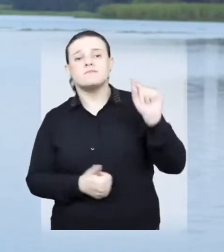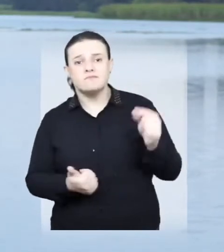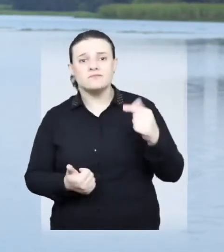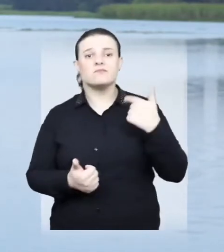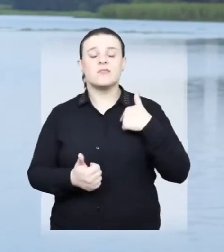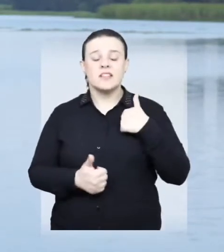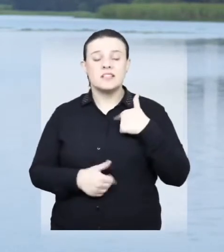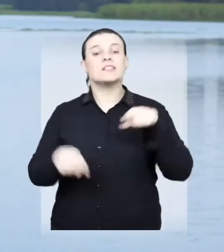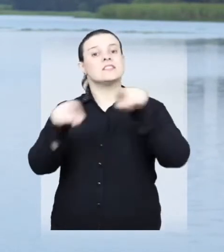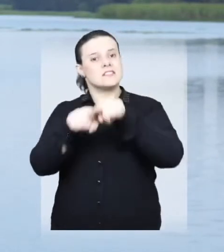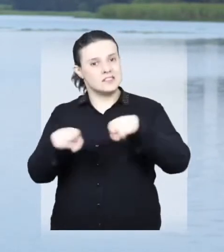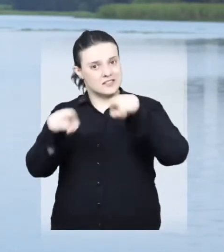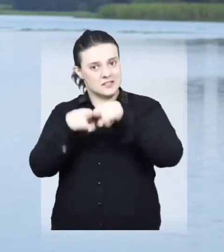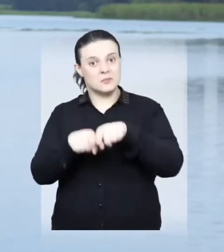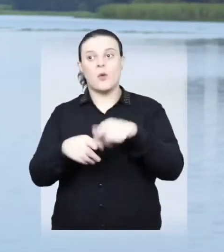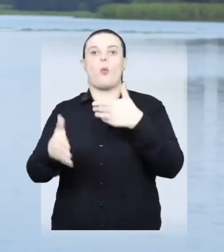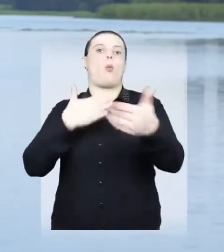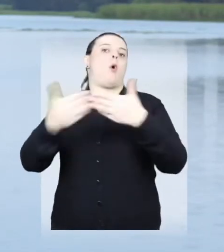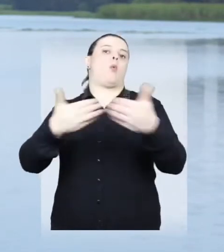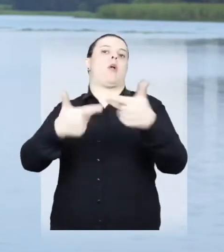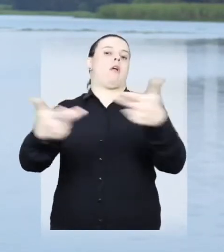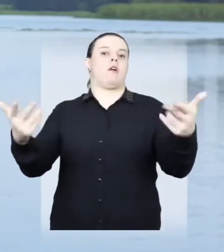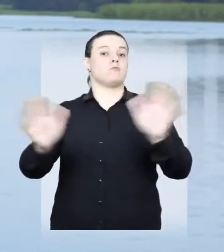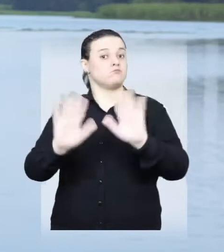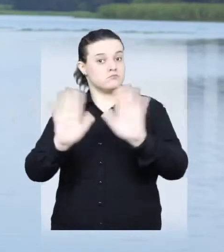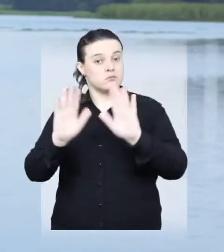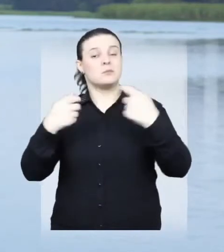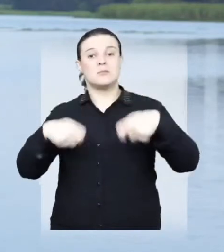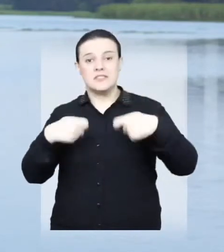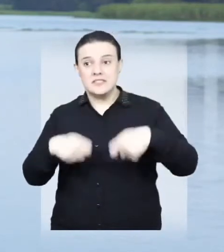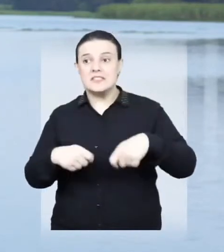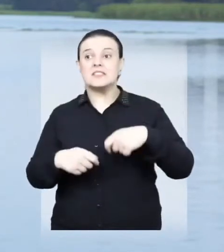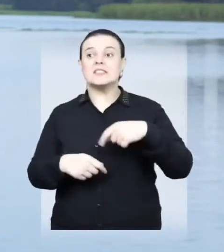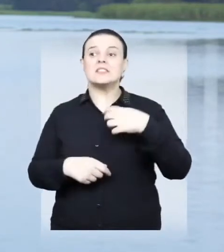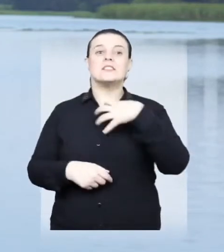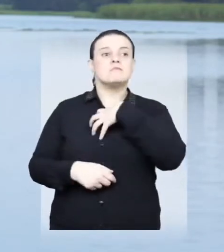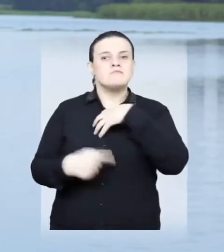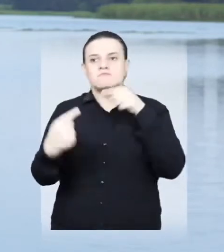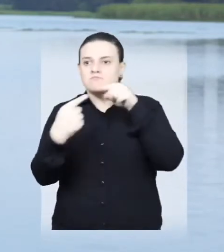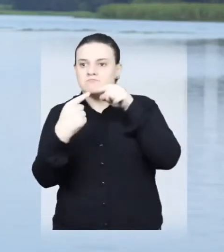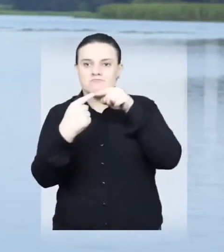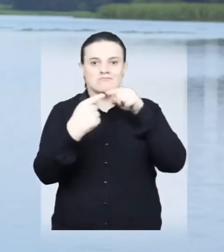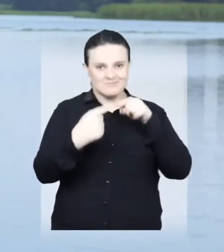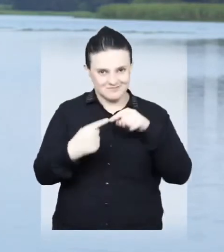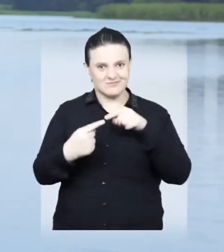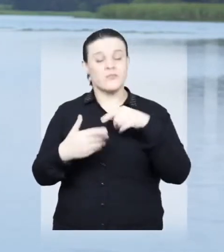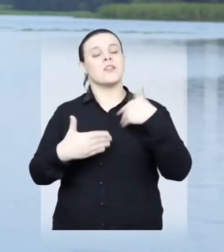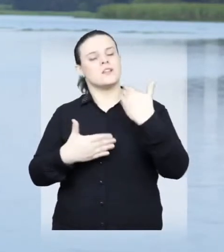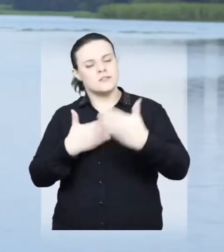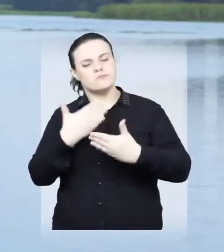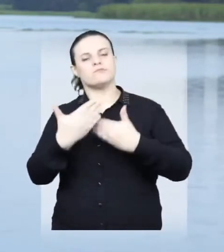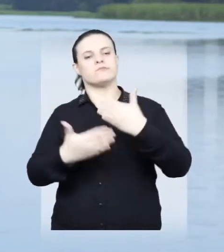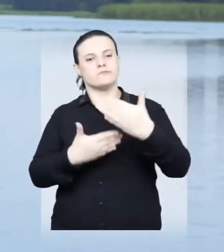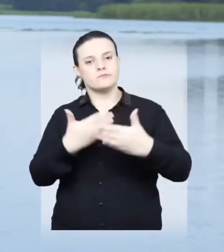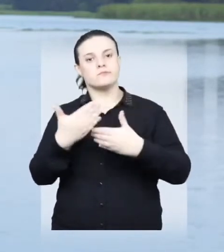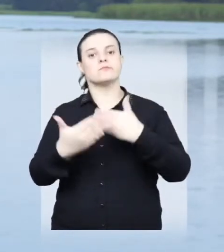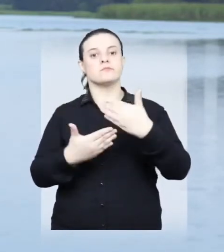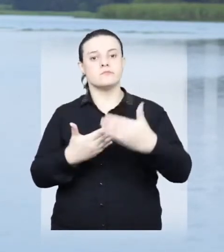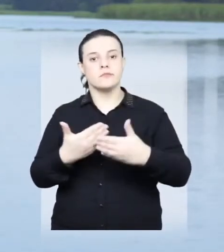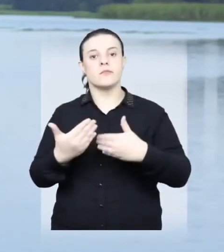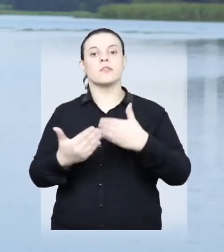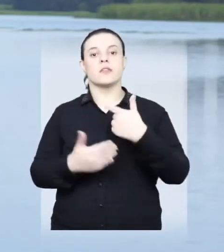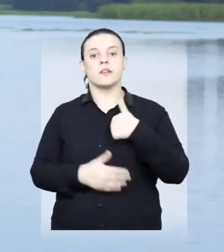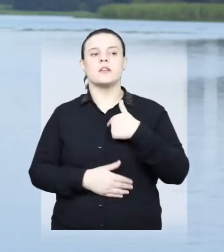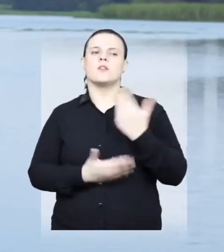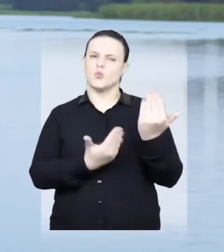até onde eu quero? Só que também não é qualquer coisa, você tem que realmente se identificar com isso. E aí, assim, eu fui